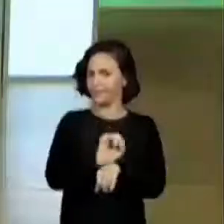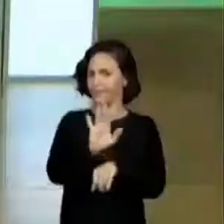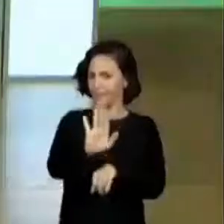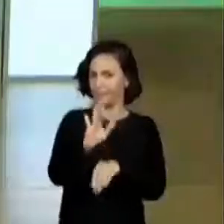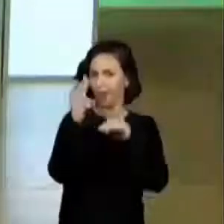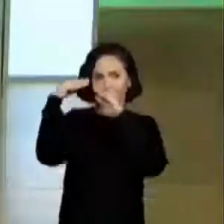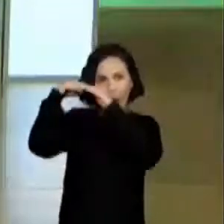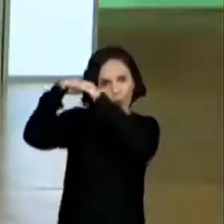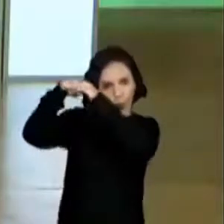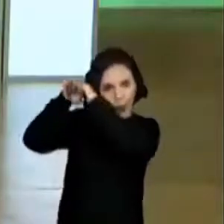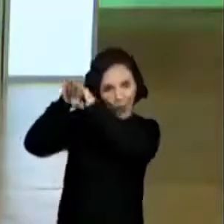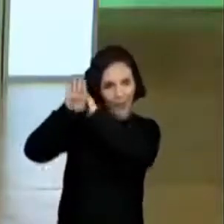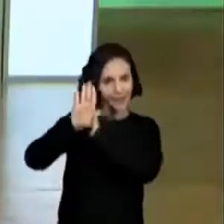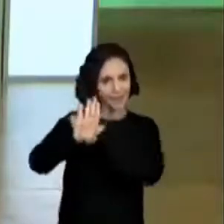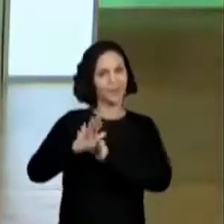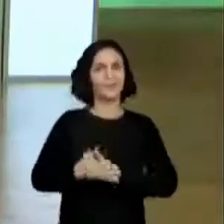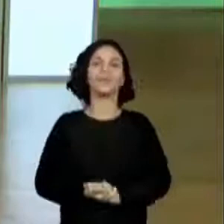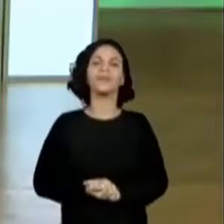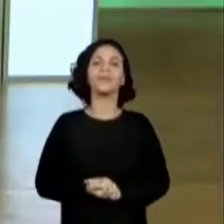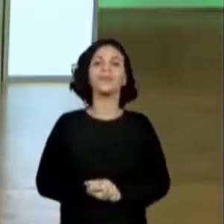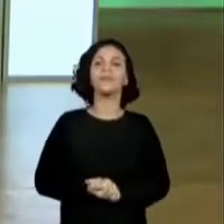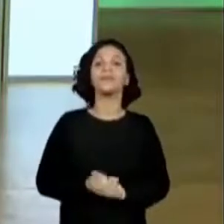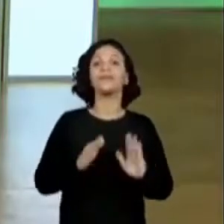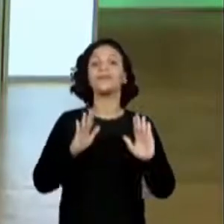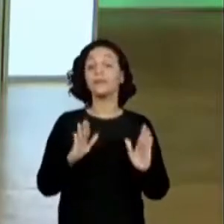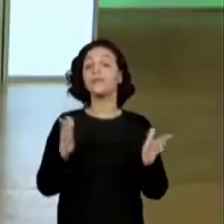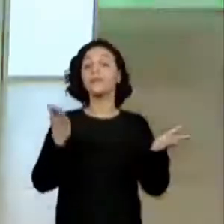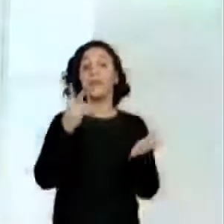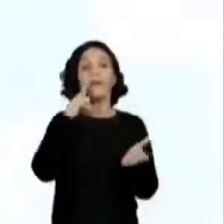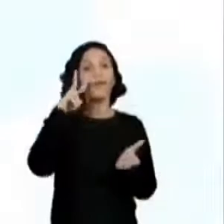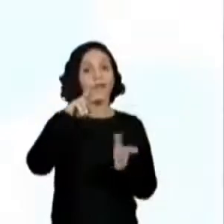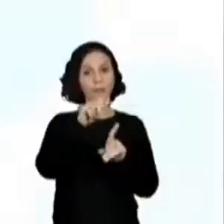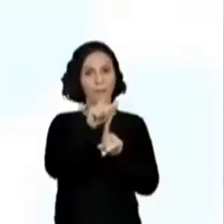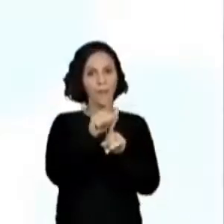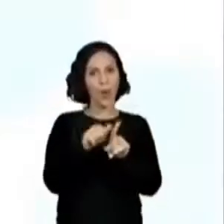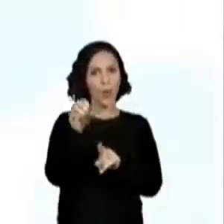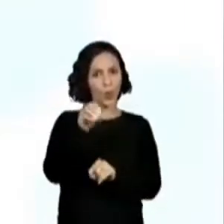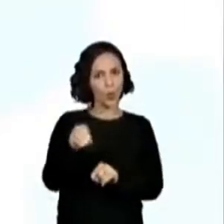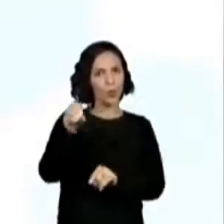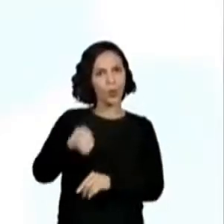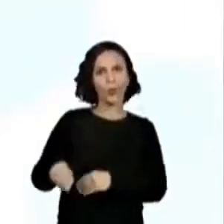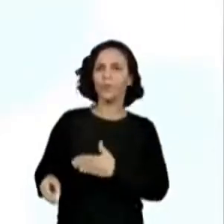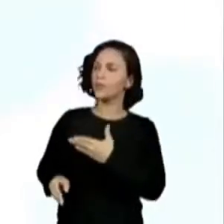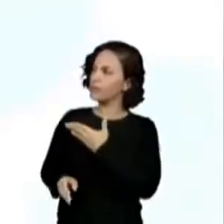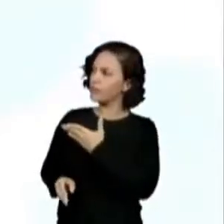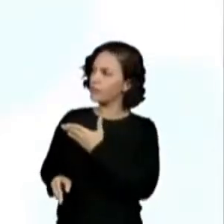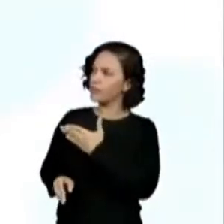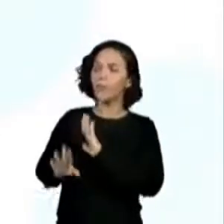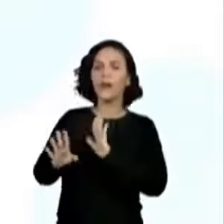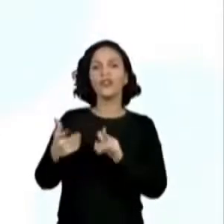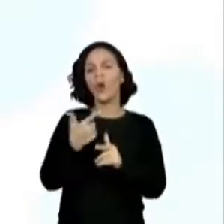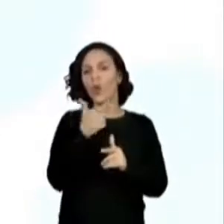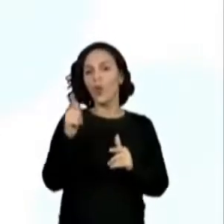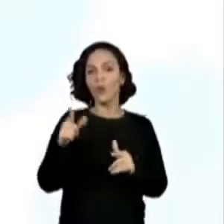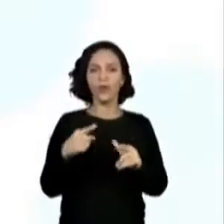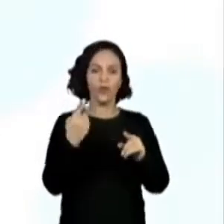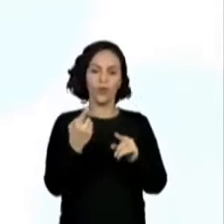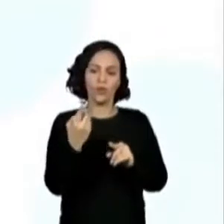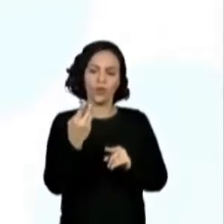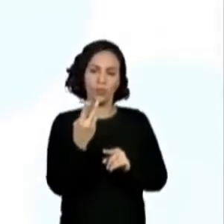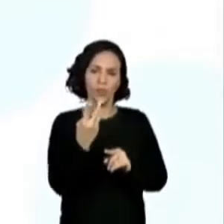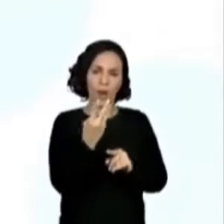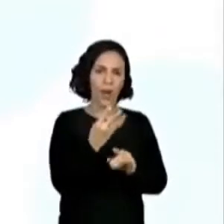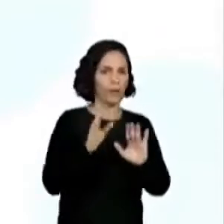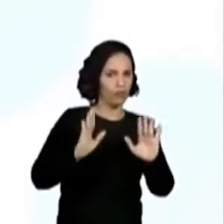é isso aí. Então, olha lá. Estamos ali olhando para o mês de outubro, mas já vimos todos os meses.